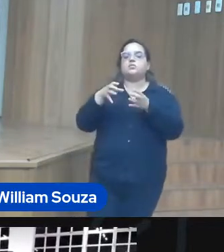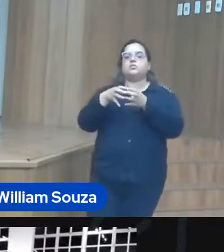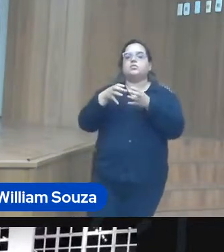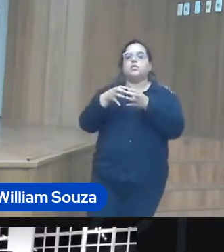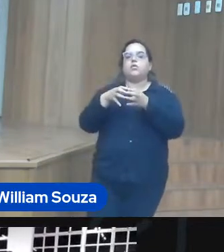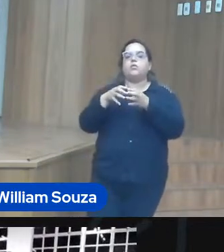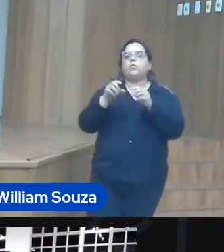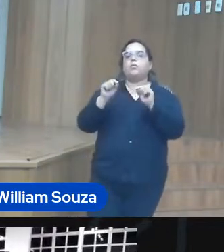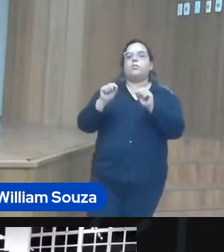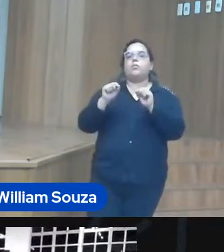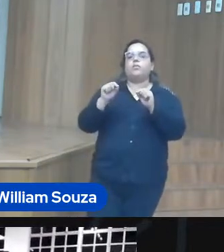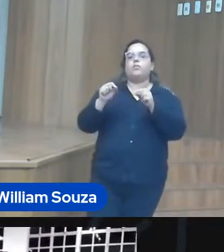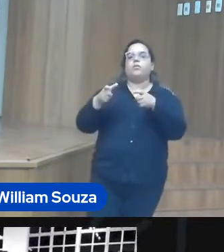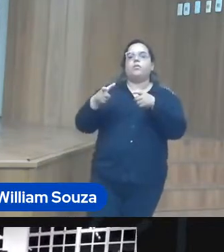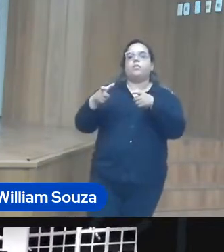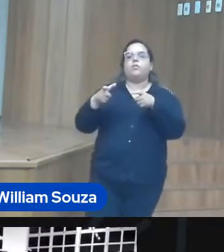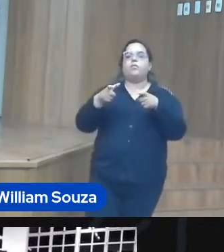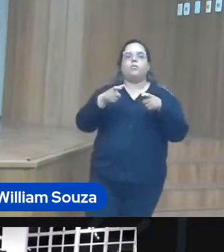onde...